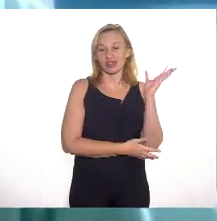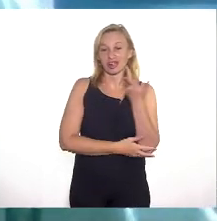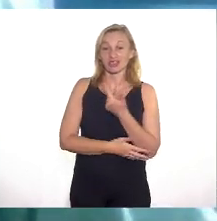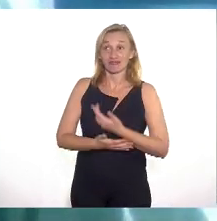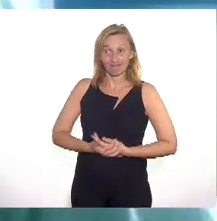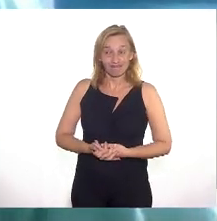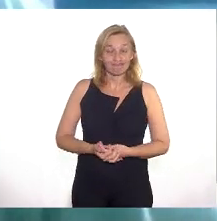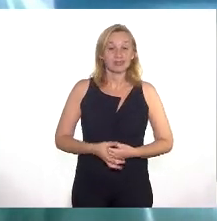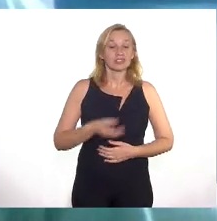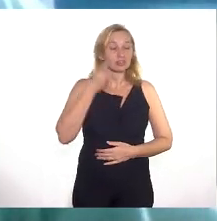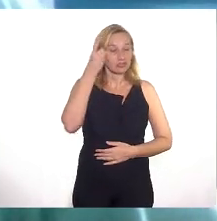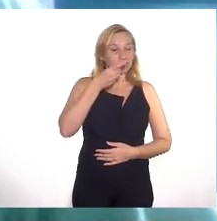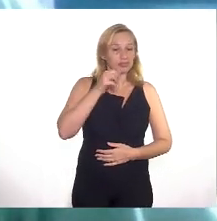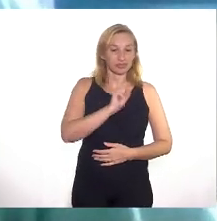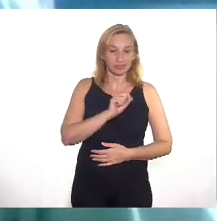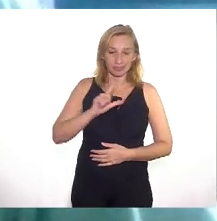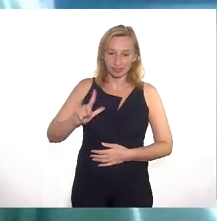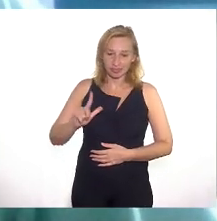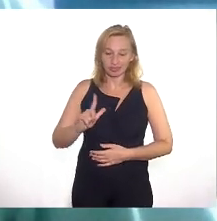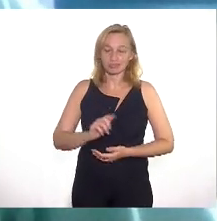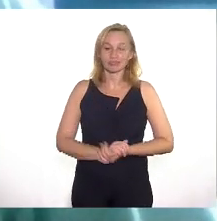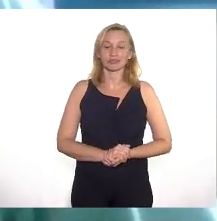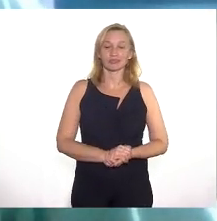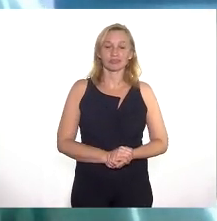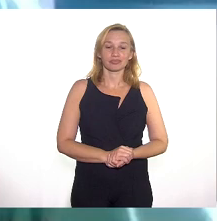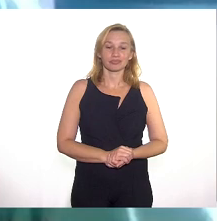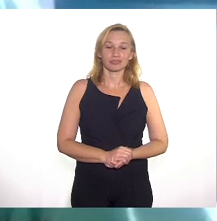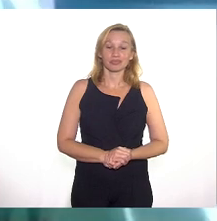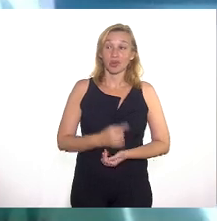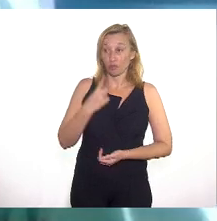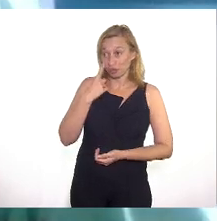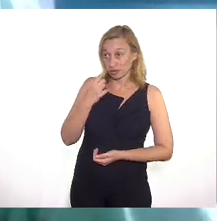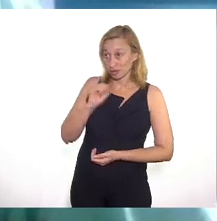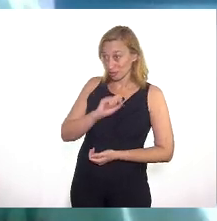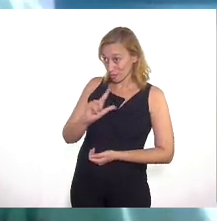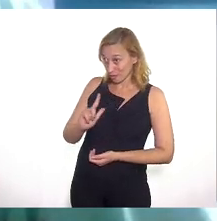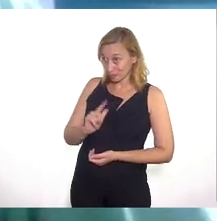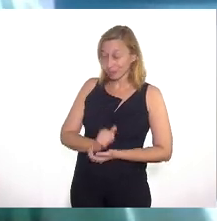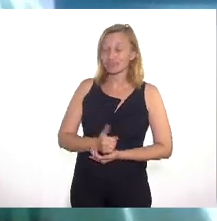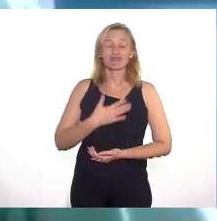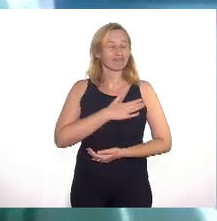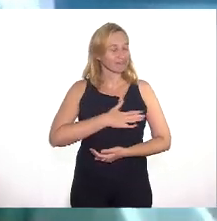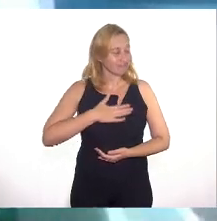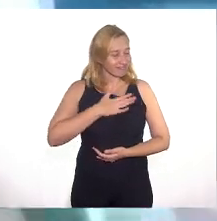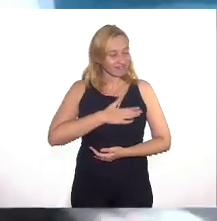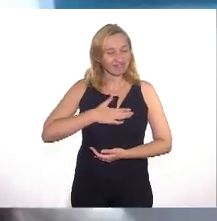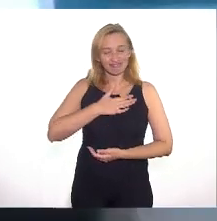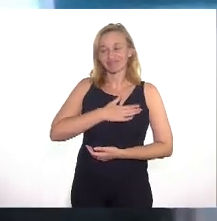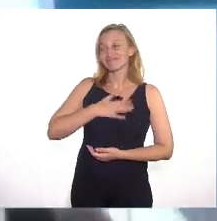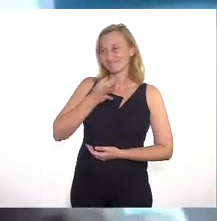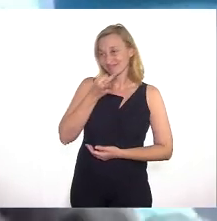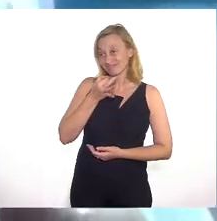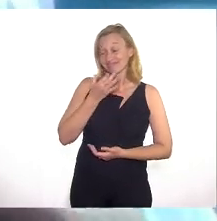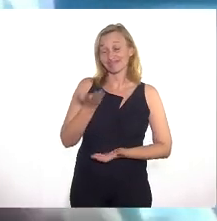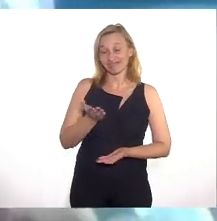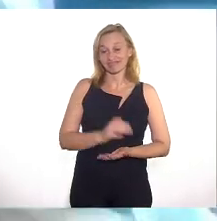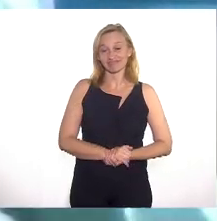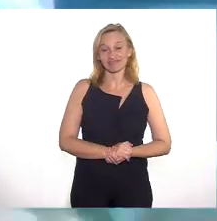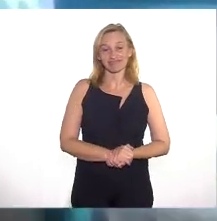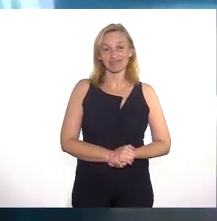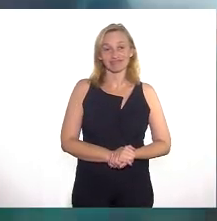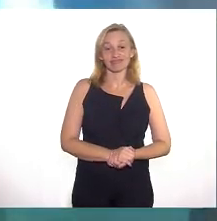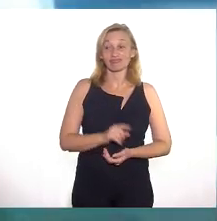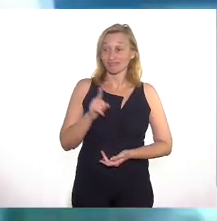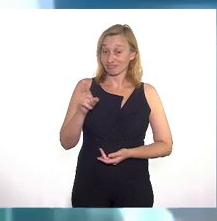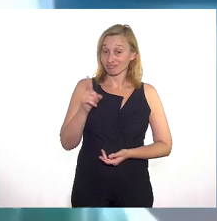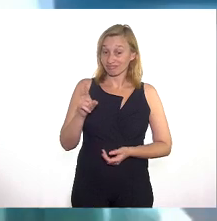o deputado Samuel Malafaia, viu, Samuel Malafaia? Eu gostei das suas sugestões, porque quando